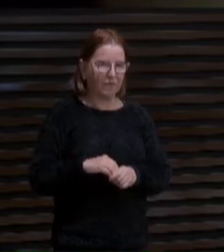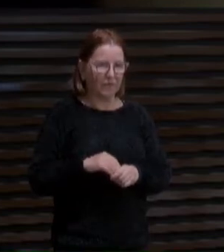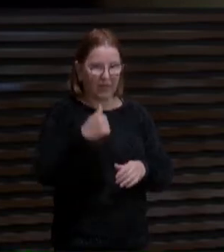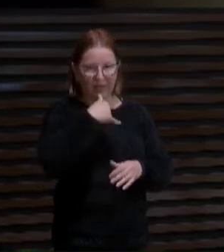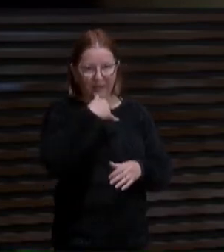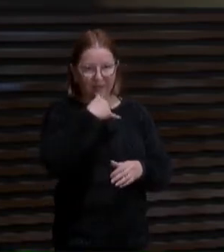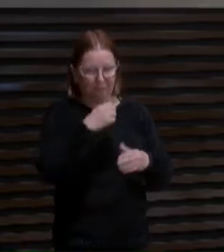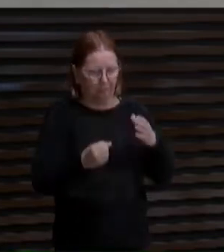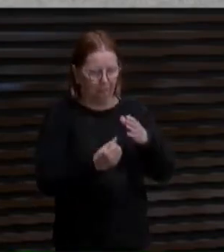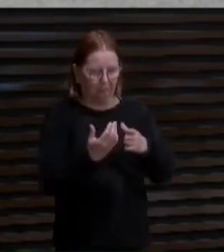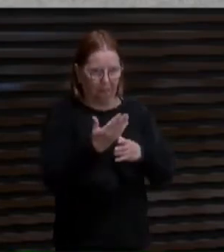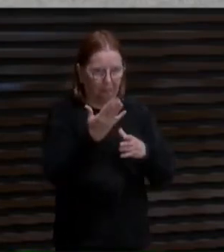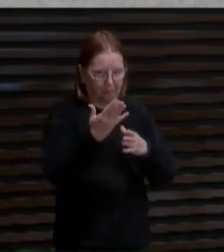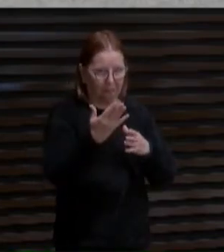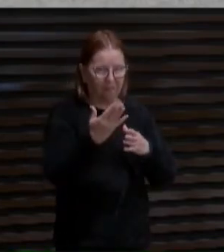pecados